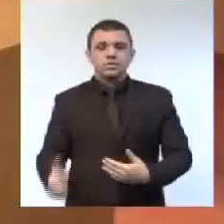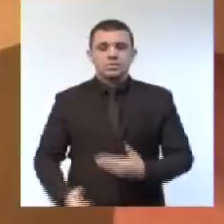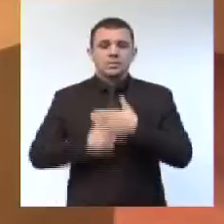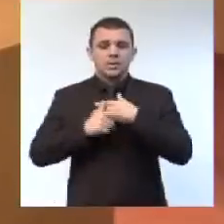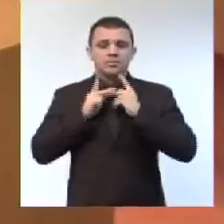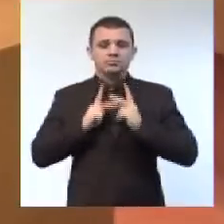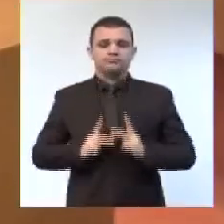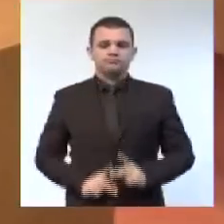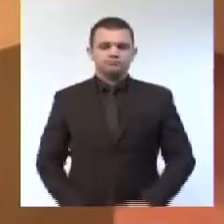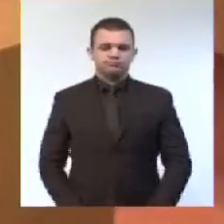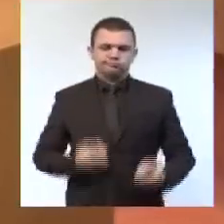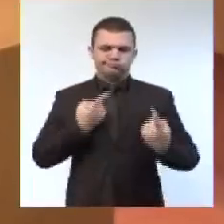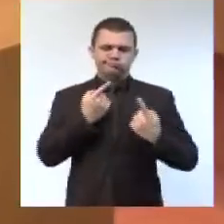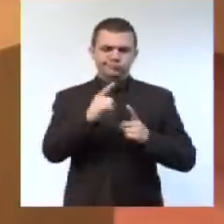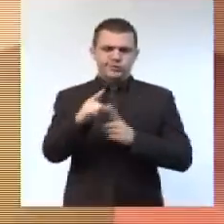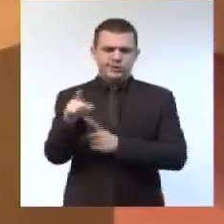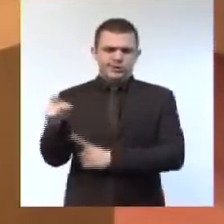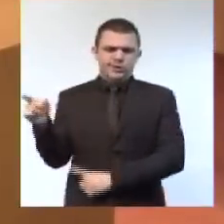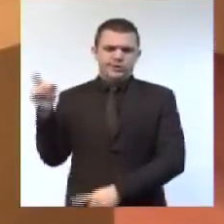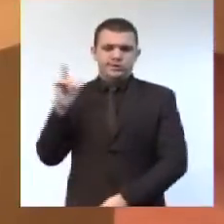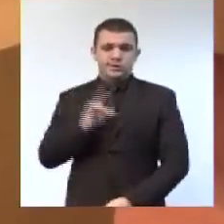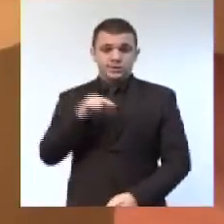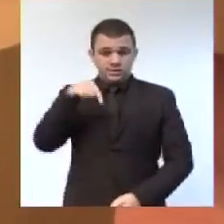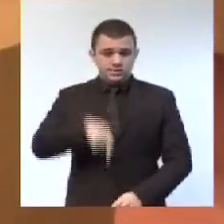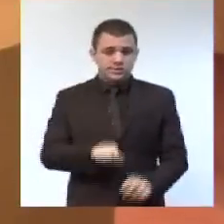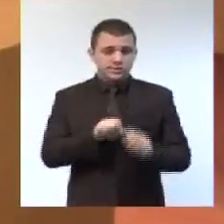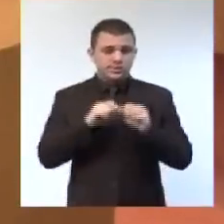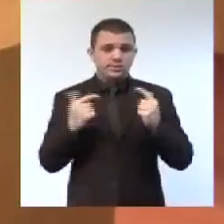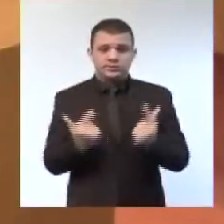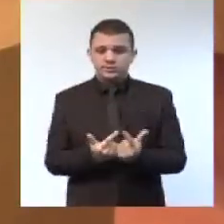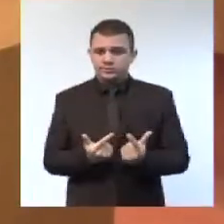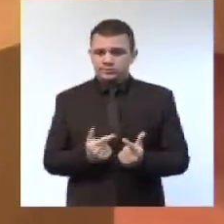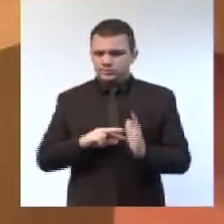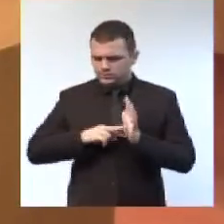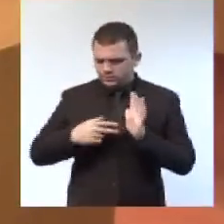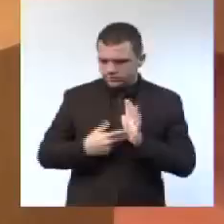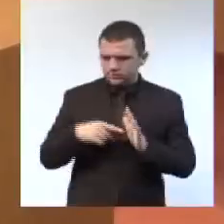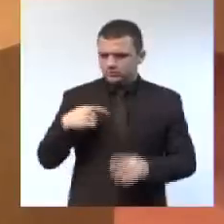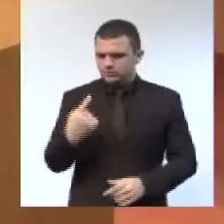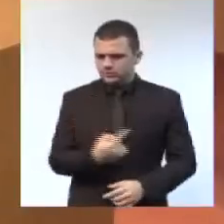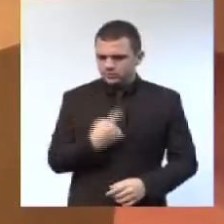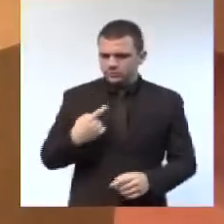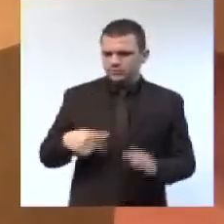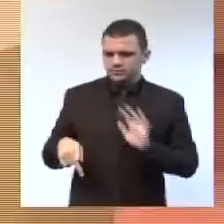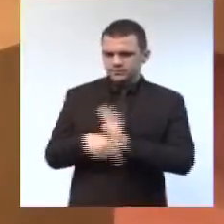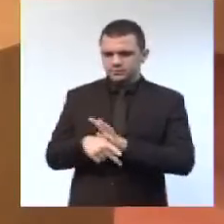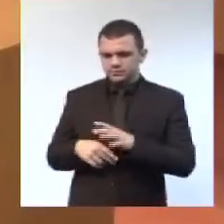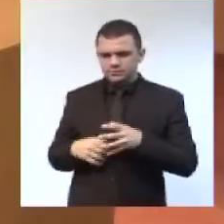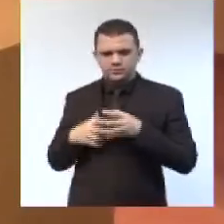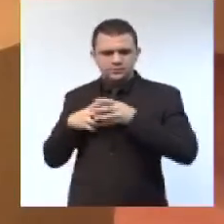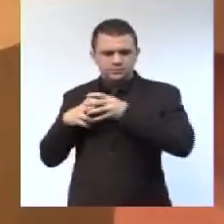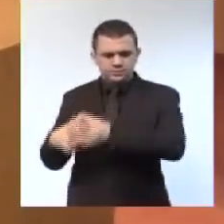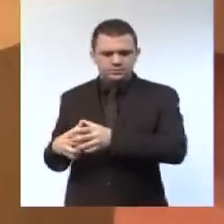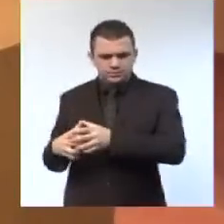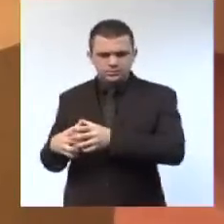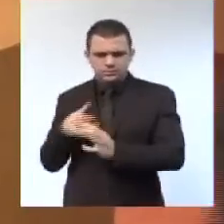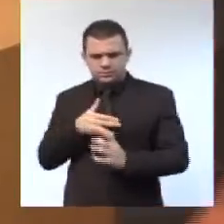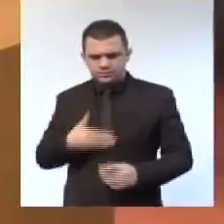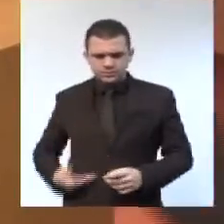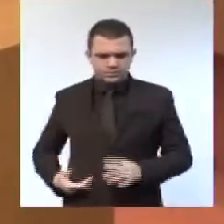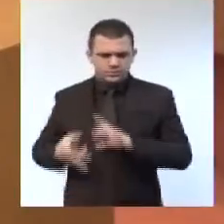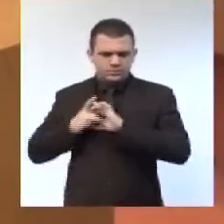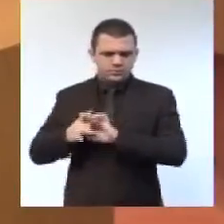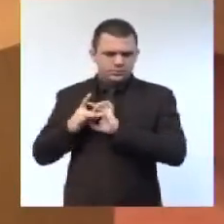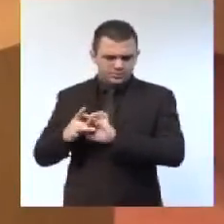as suas posições radicais aqui na Assembleia, isso não quer dizer que nós tenhamos qualquer relação com o governo. E por um detalhe,